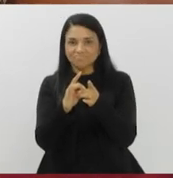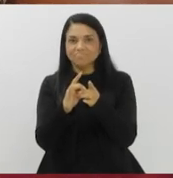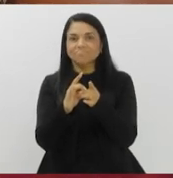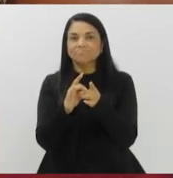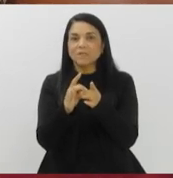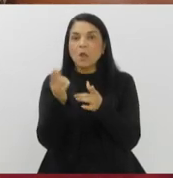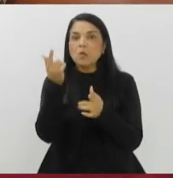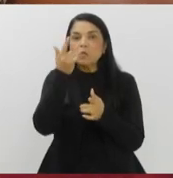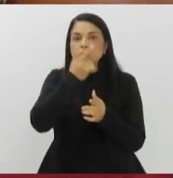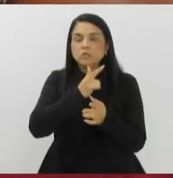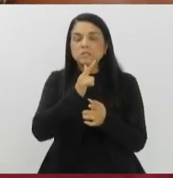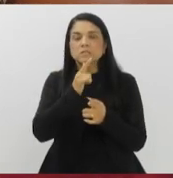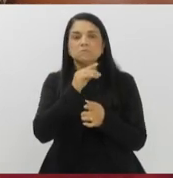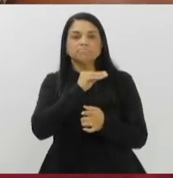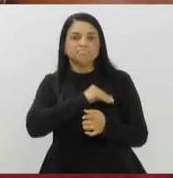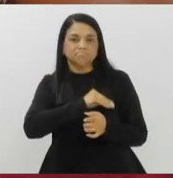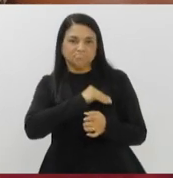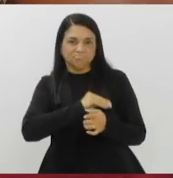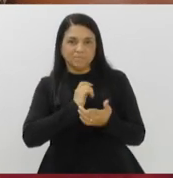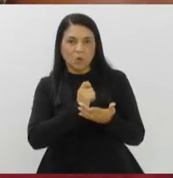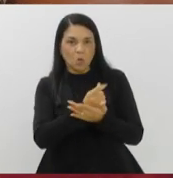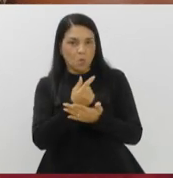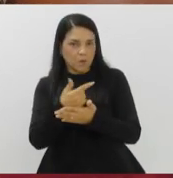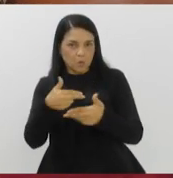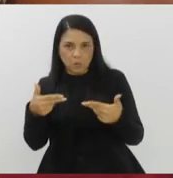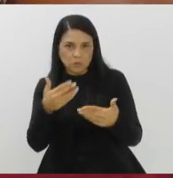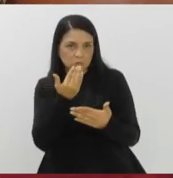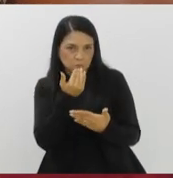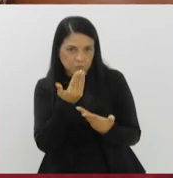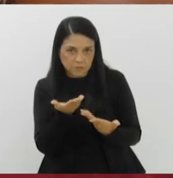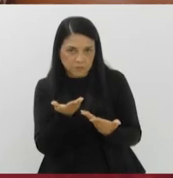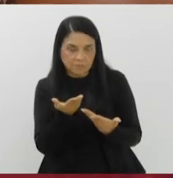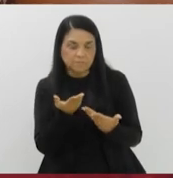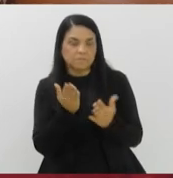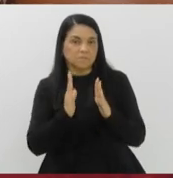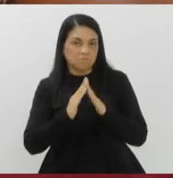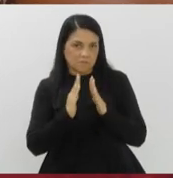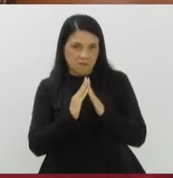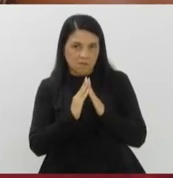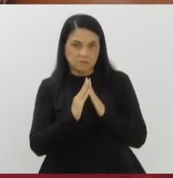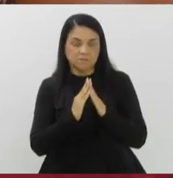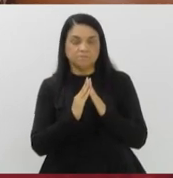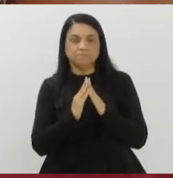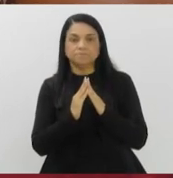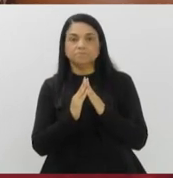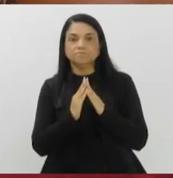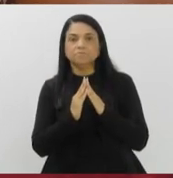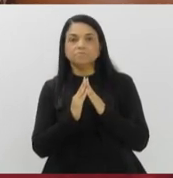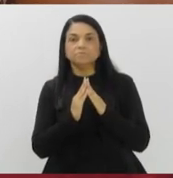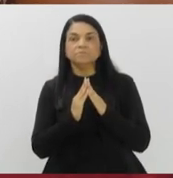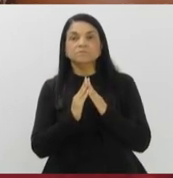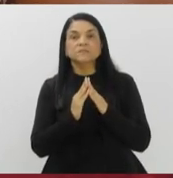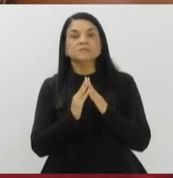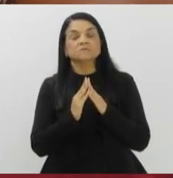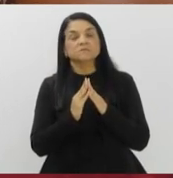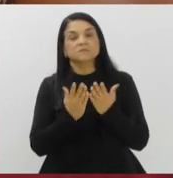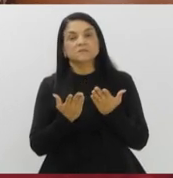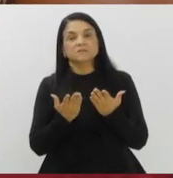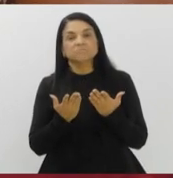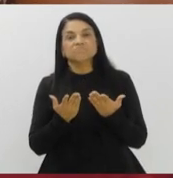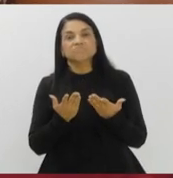poder levar o nosso dia a dia e levar a comida para dentro de casa e poder estar lá, né,